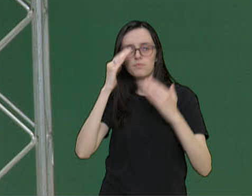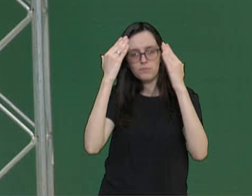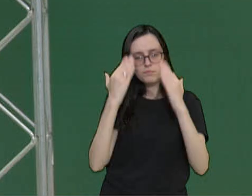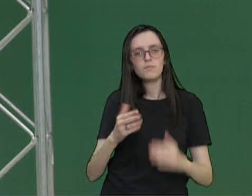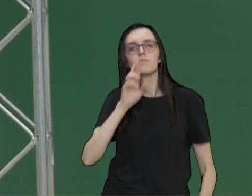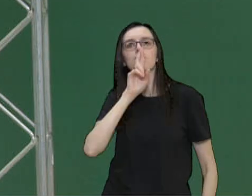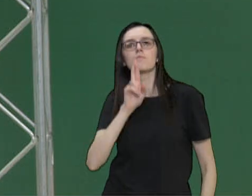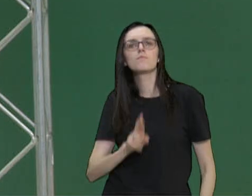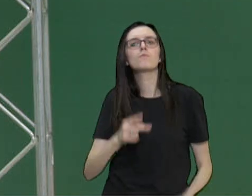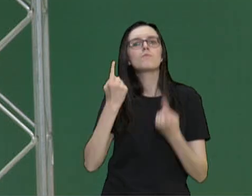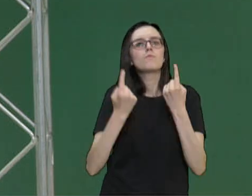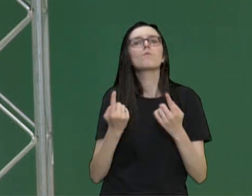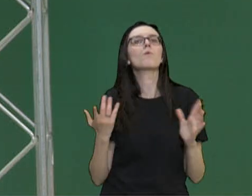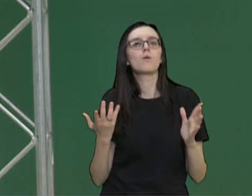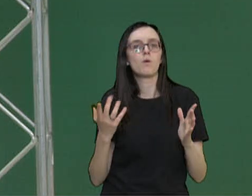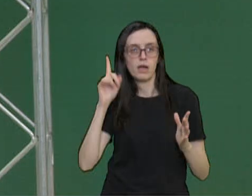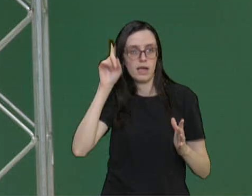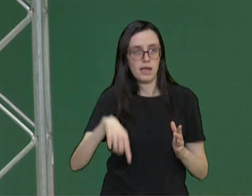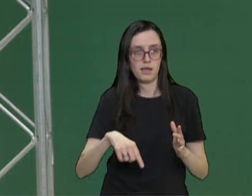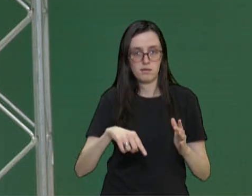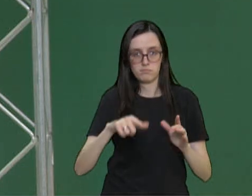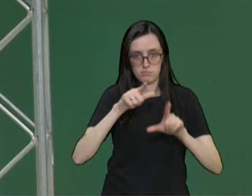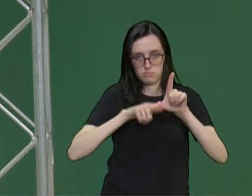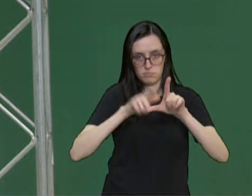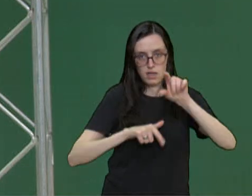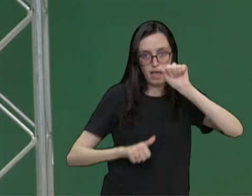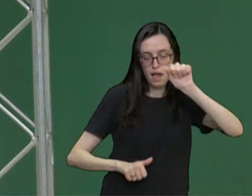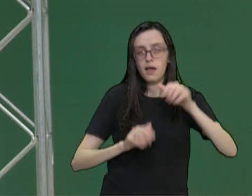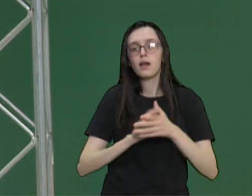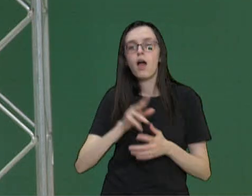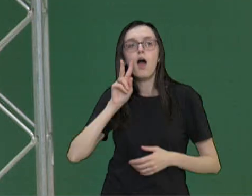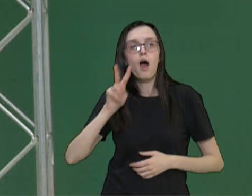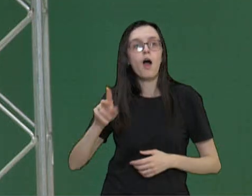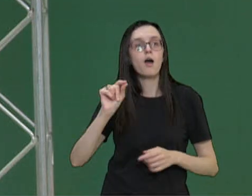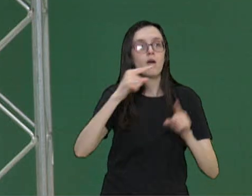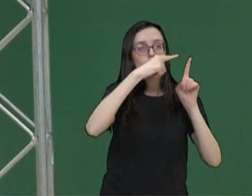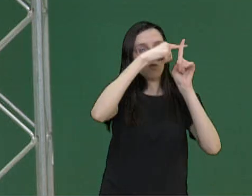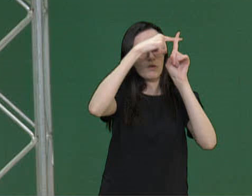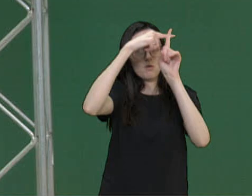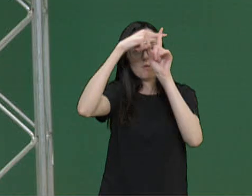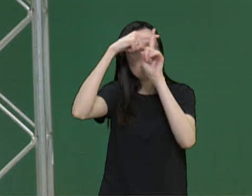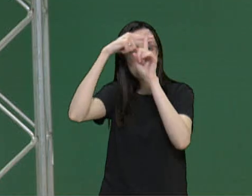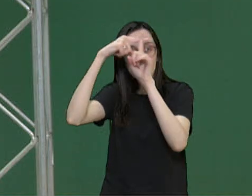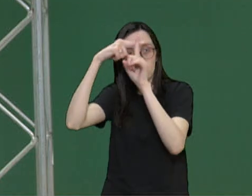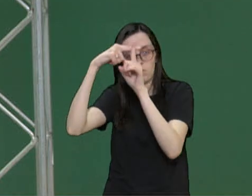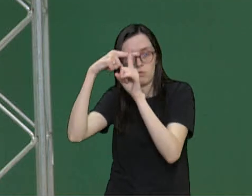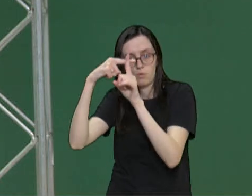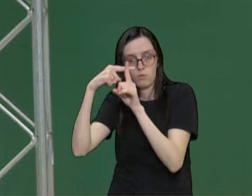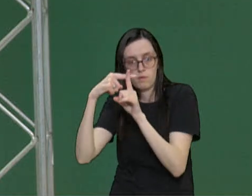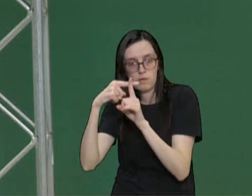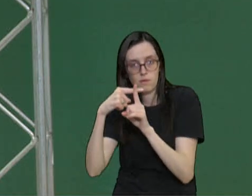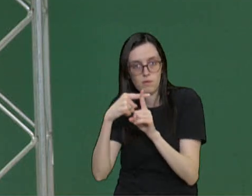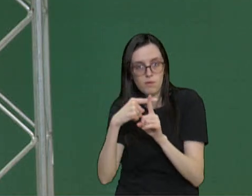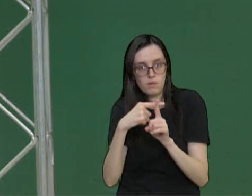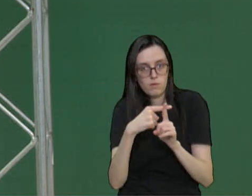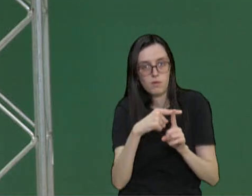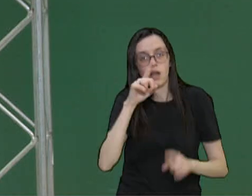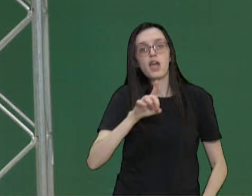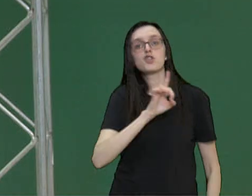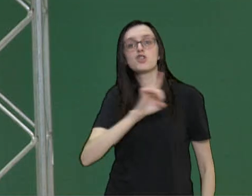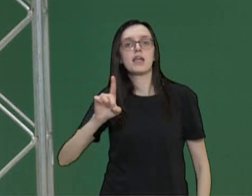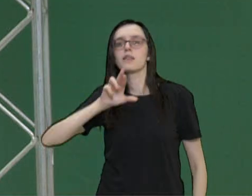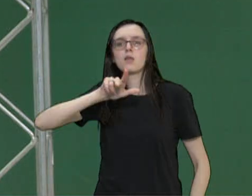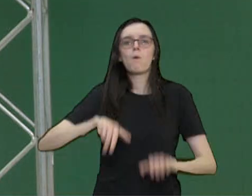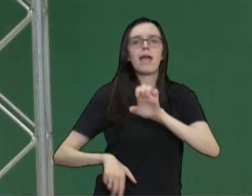carregada positivamente. Não. Veja que as cargas positivas do corpo neutro ficarão mais do lado direito